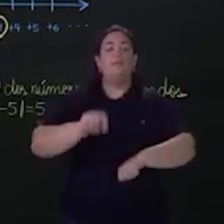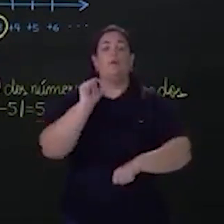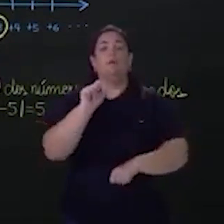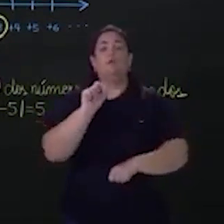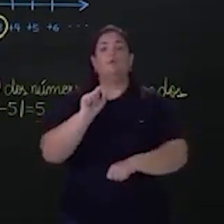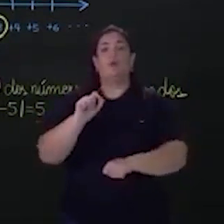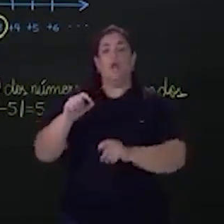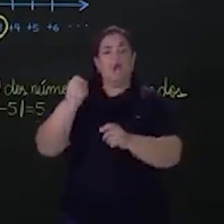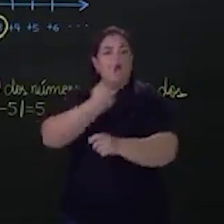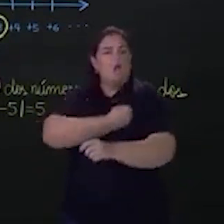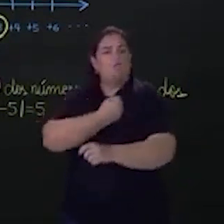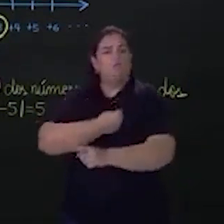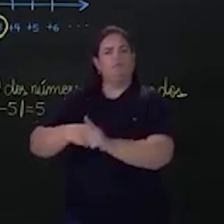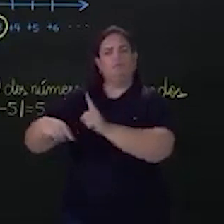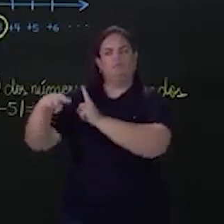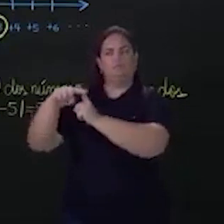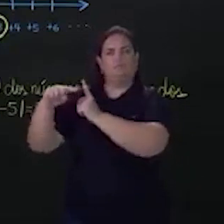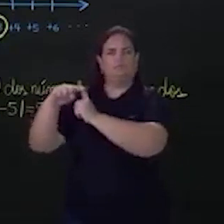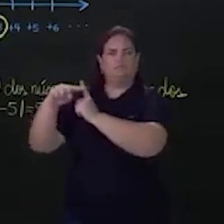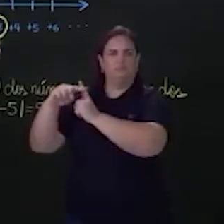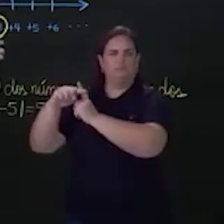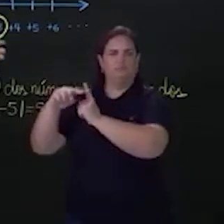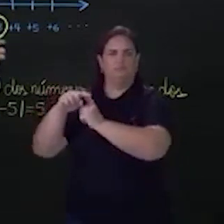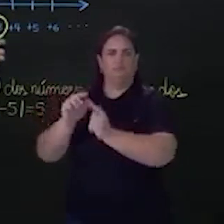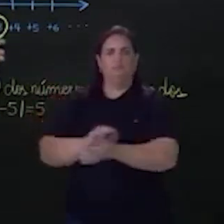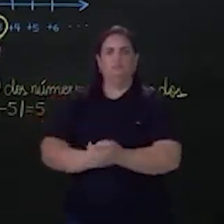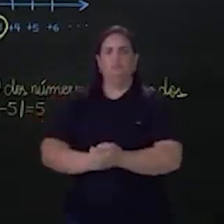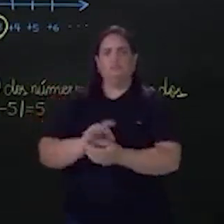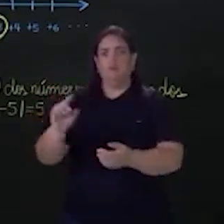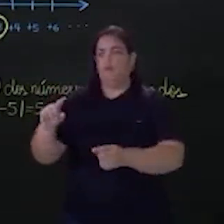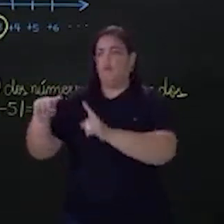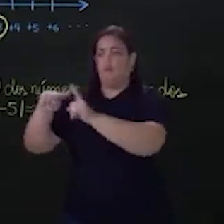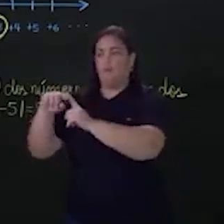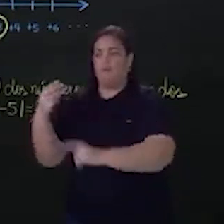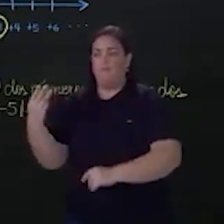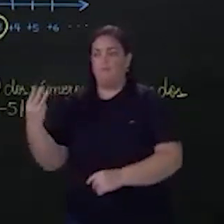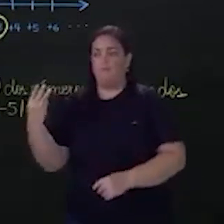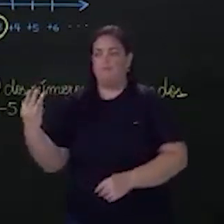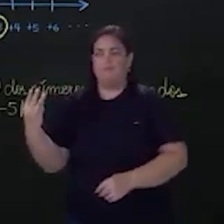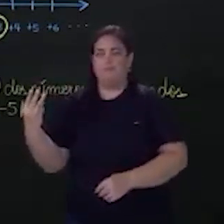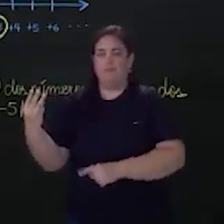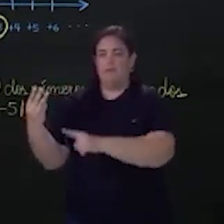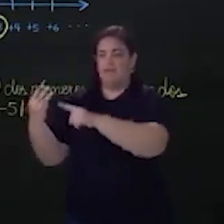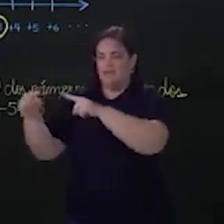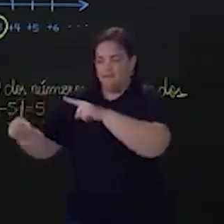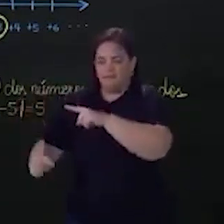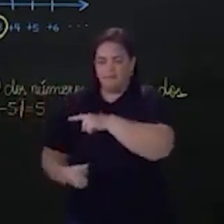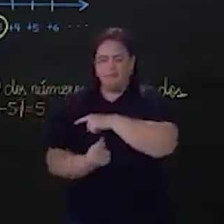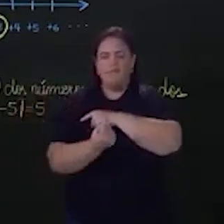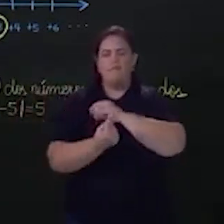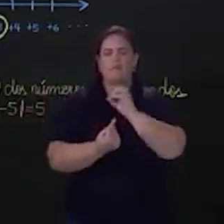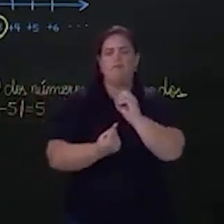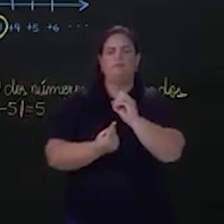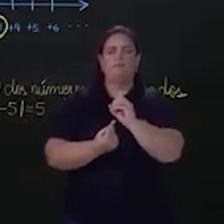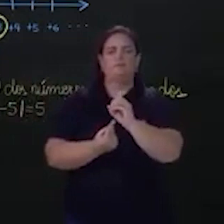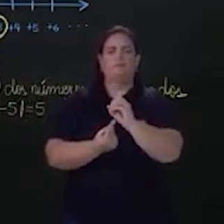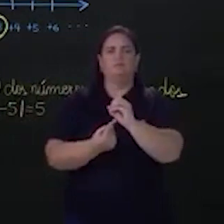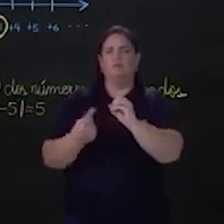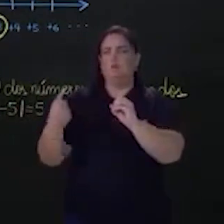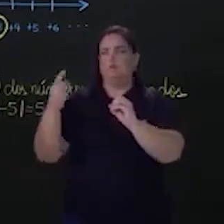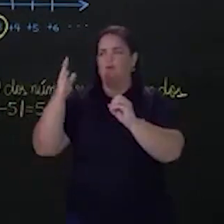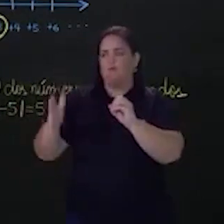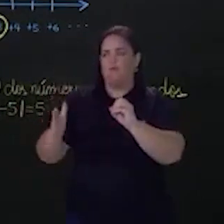números positivos. Então veja bem, aqui do mais 3, voltando para o zero. A partir do mais 3, eu